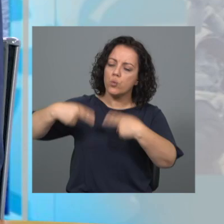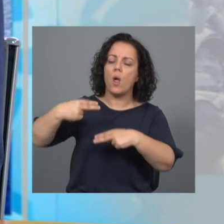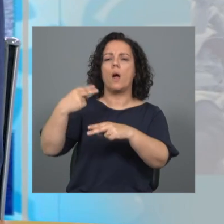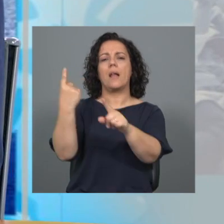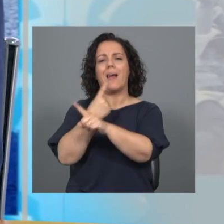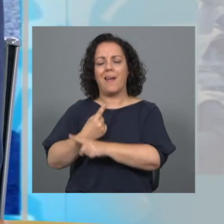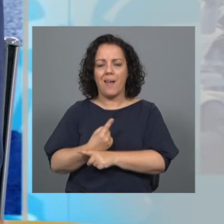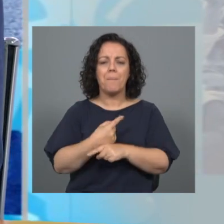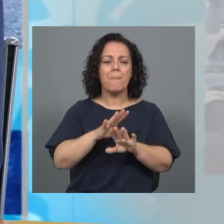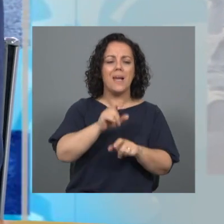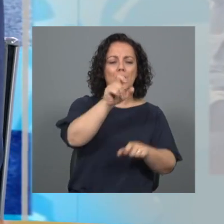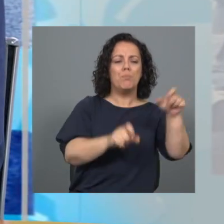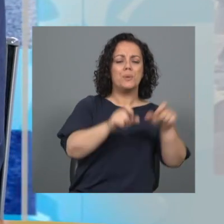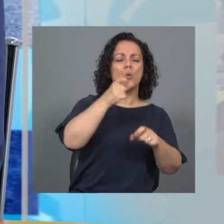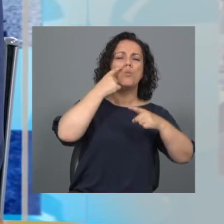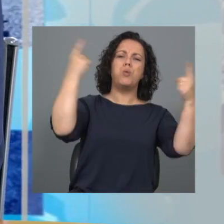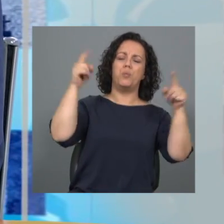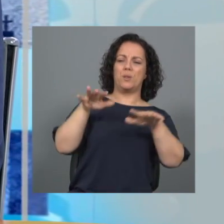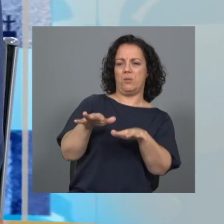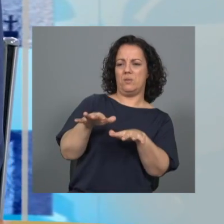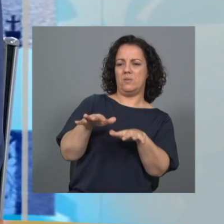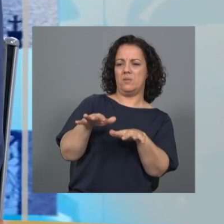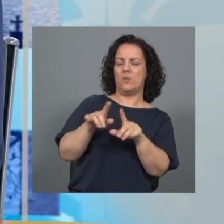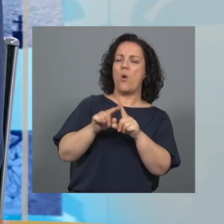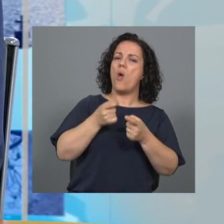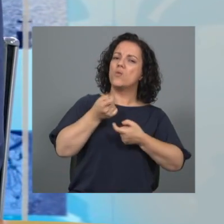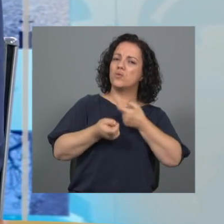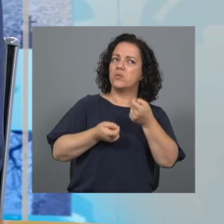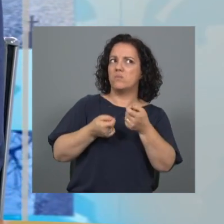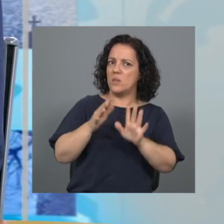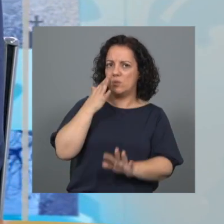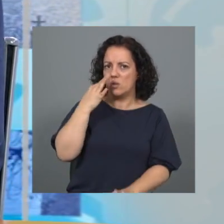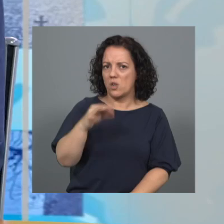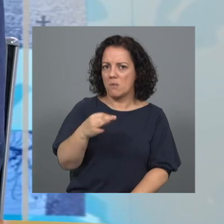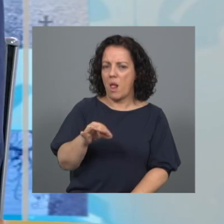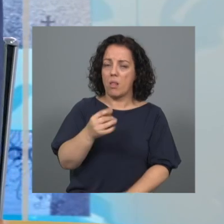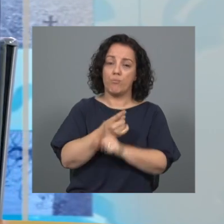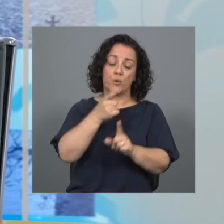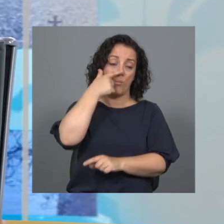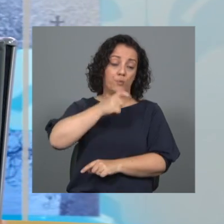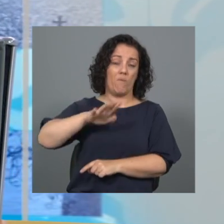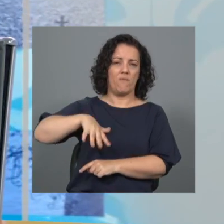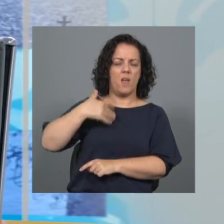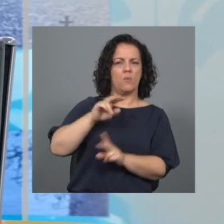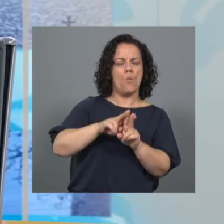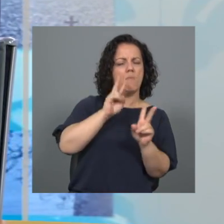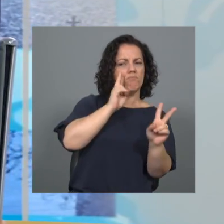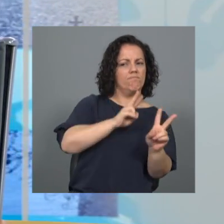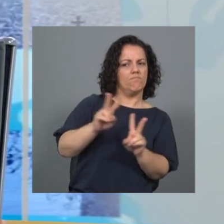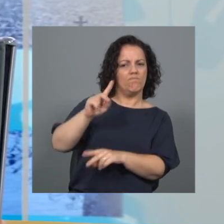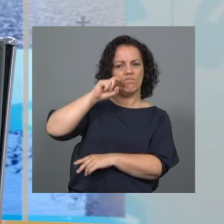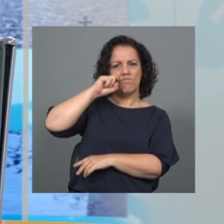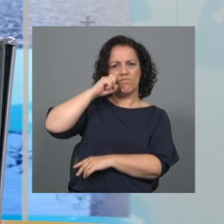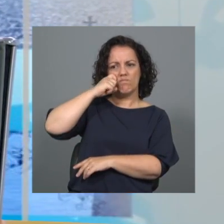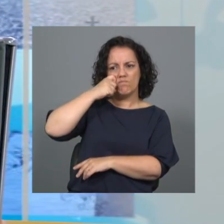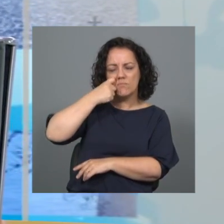opinião pública, aos poucos e poucos, e como é natural, não é? Porque as pessoas tendem para isso, vai-se ligando àqueles que parecem ser